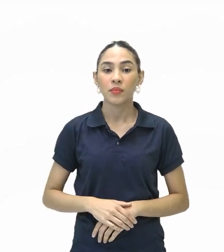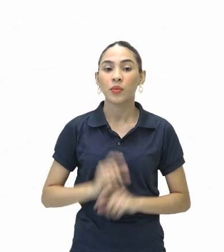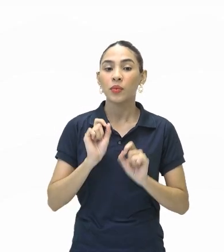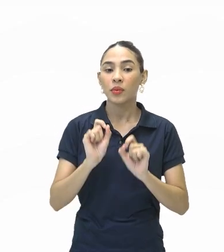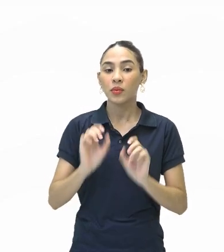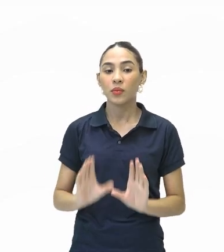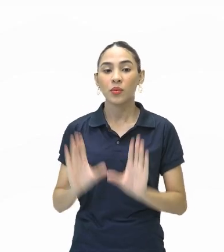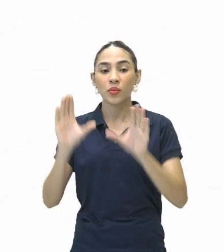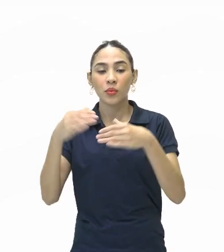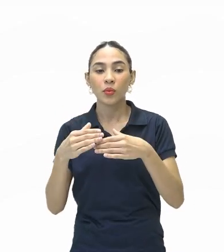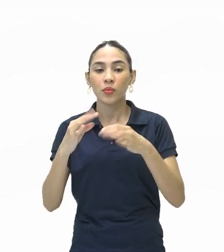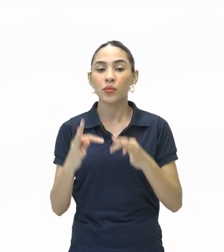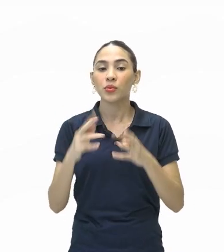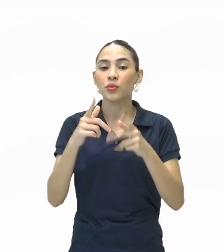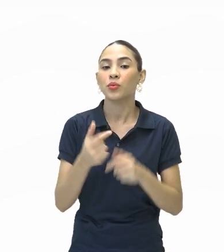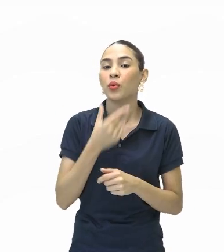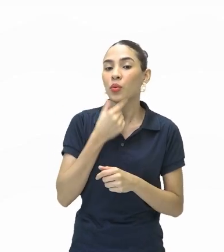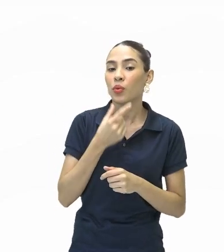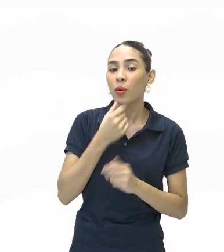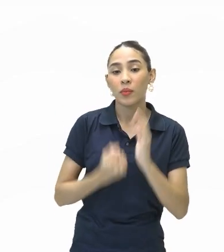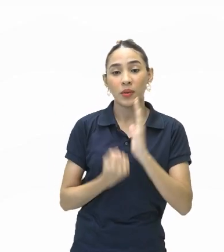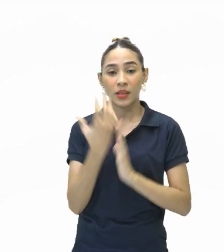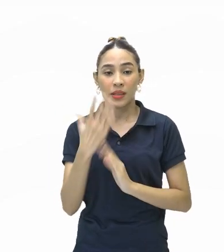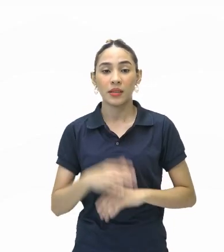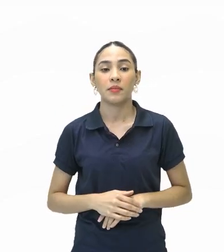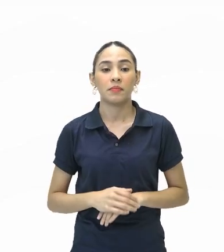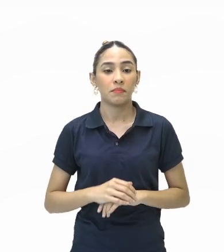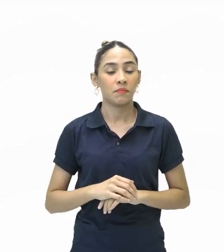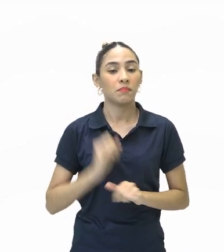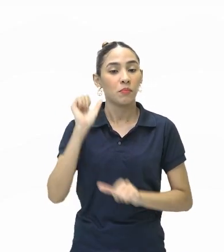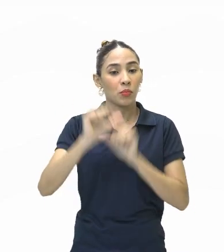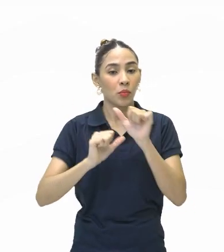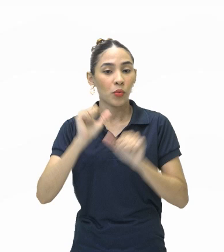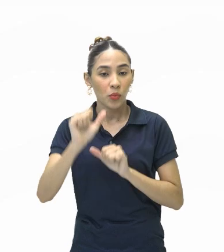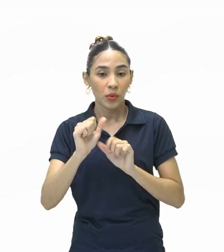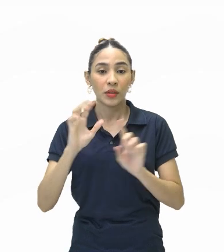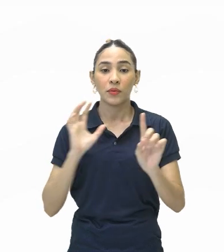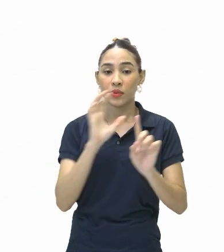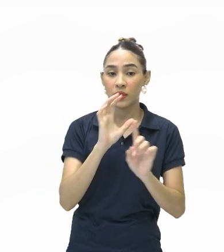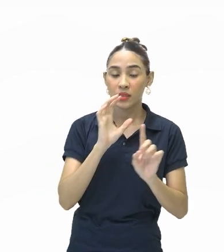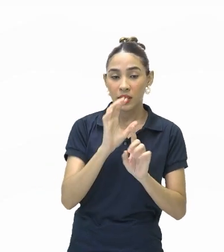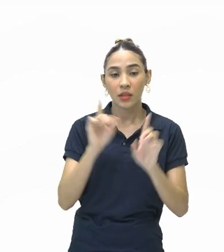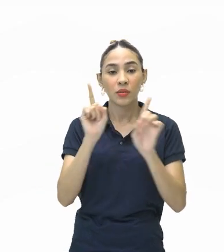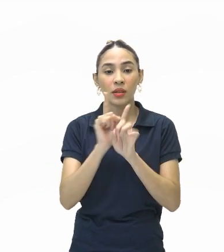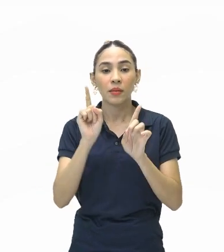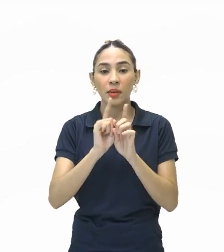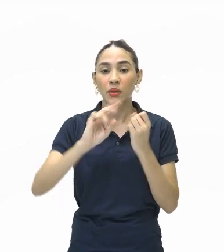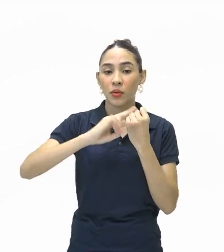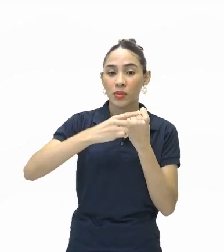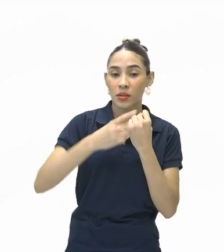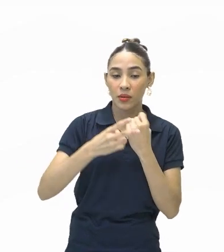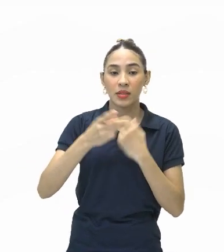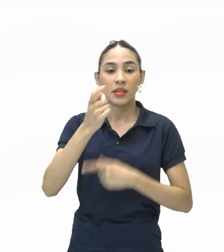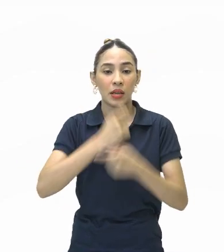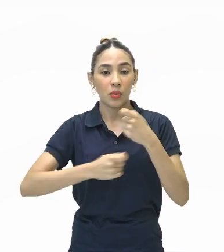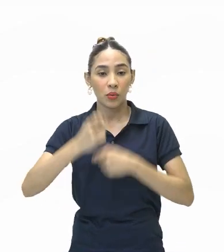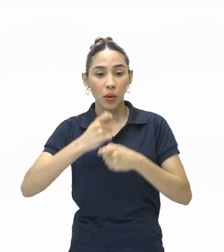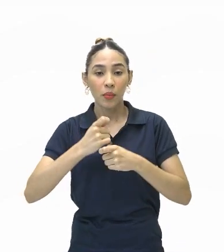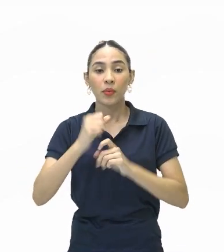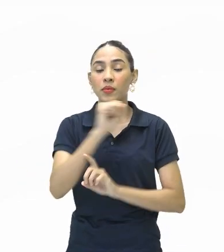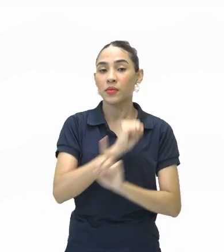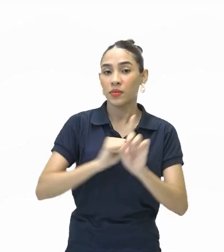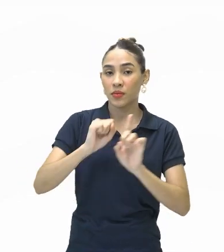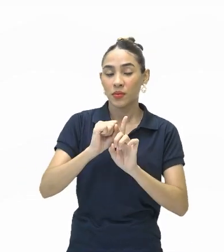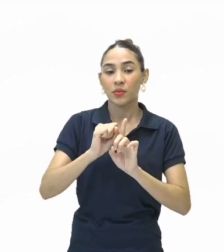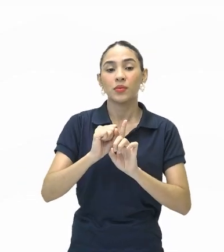o conjunto de tudo aquilo que o homem constrói, modificando e causando impactos